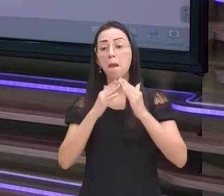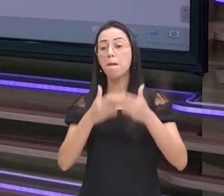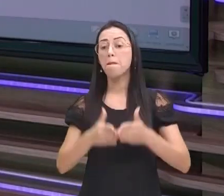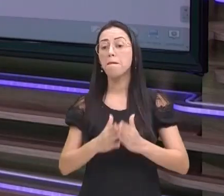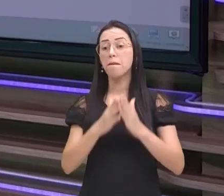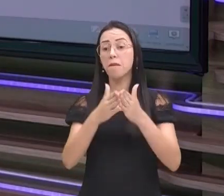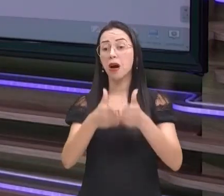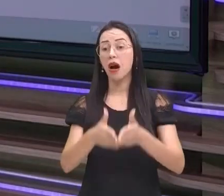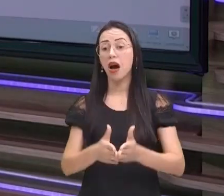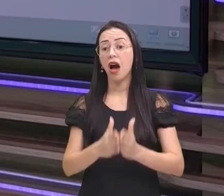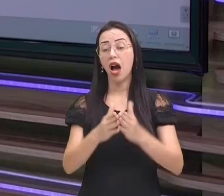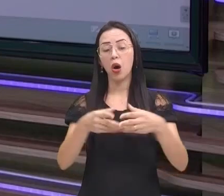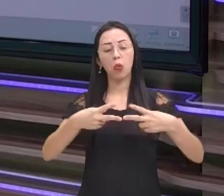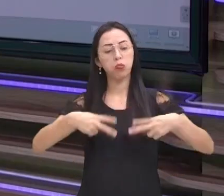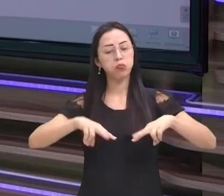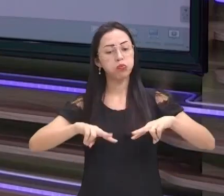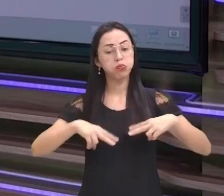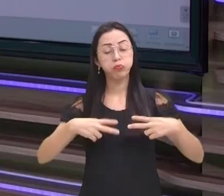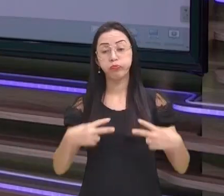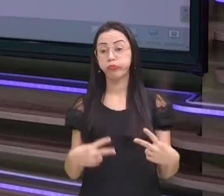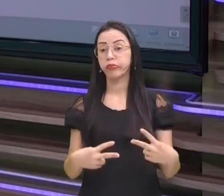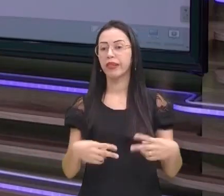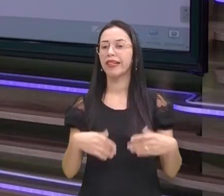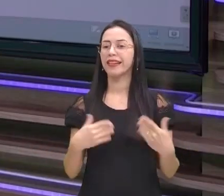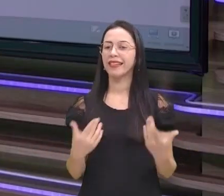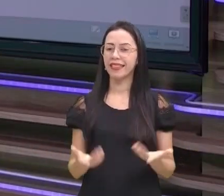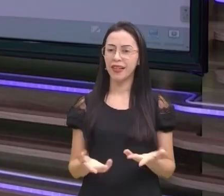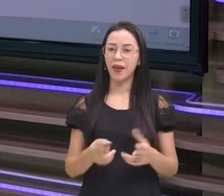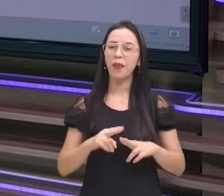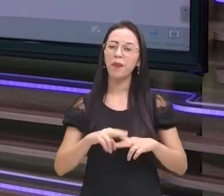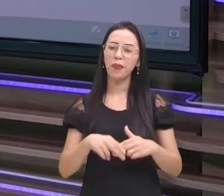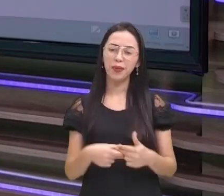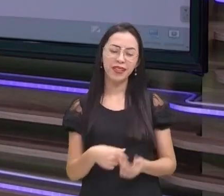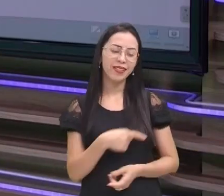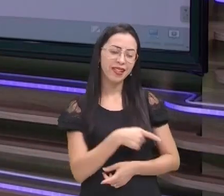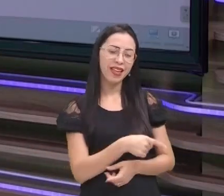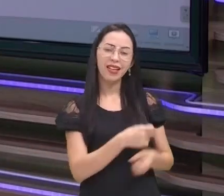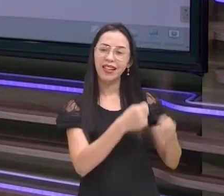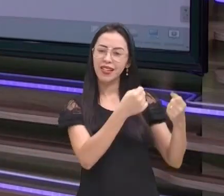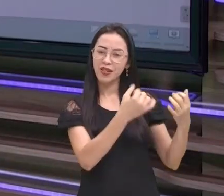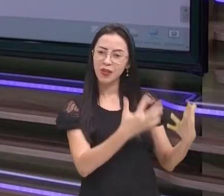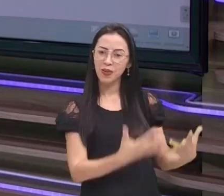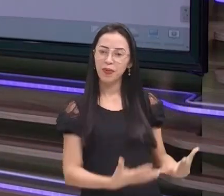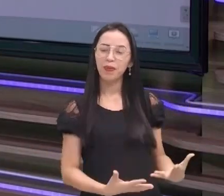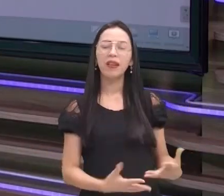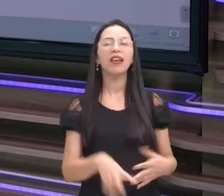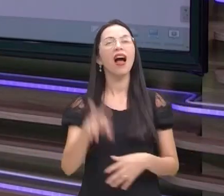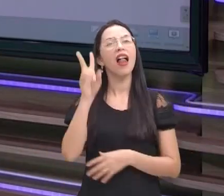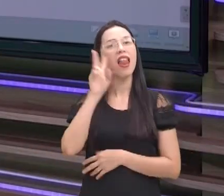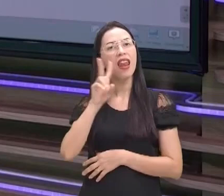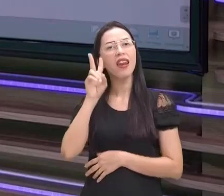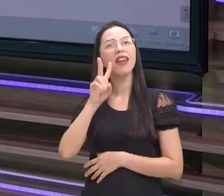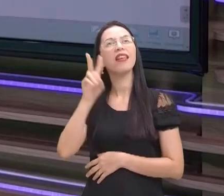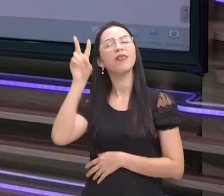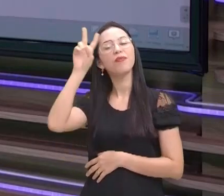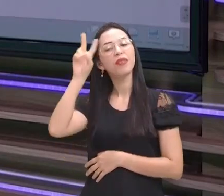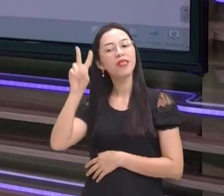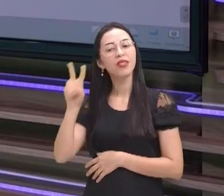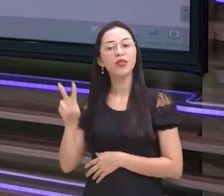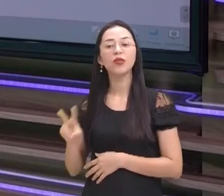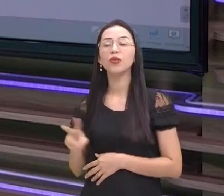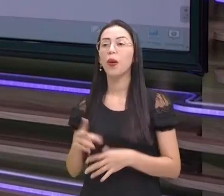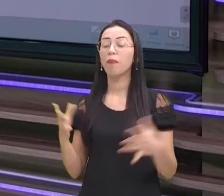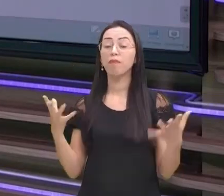ele, para o Davi, esta foi a parte inesquecível. Então, crianças, vocês já